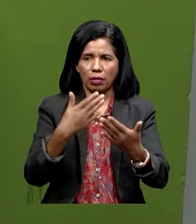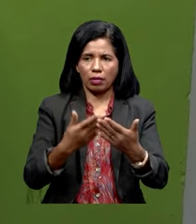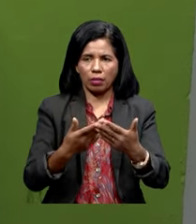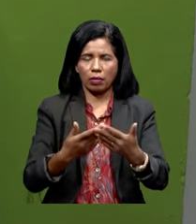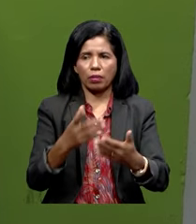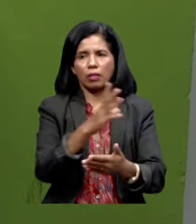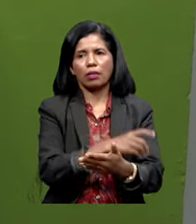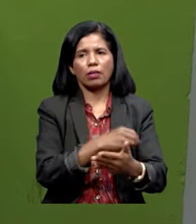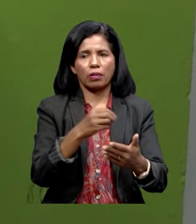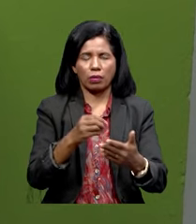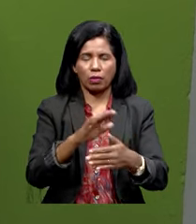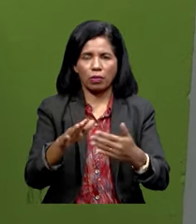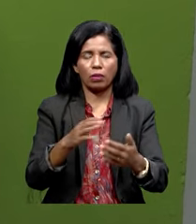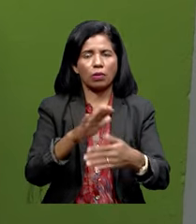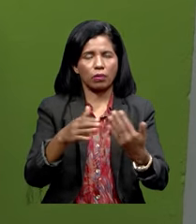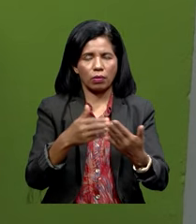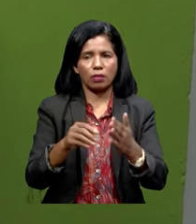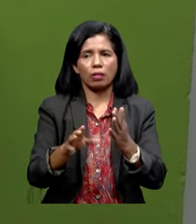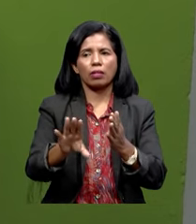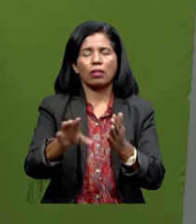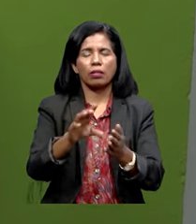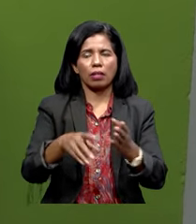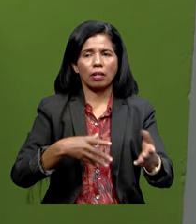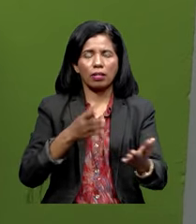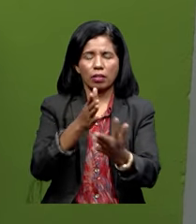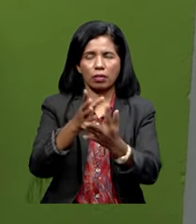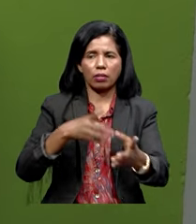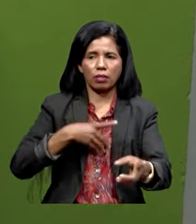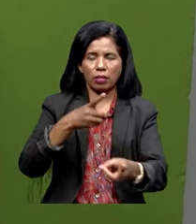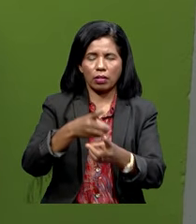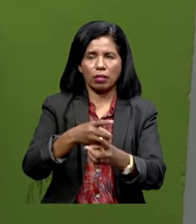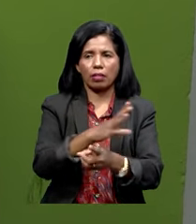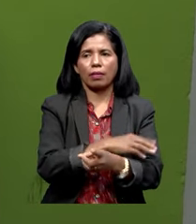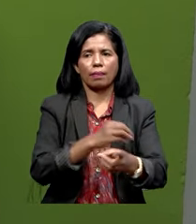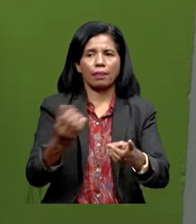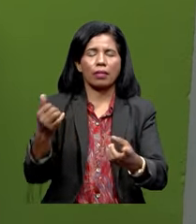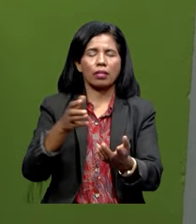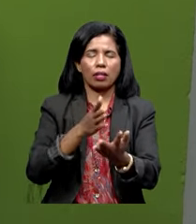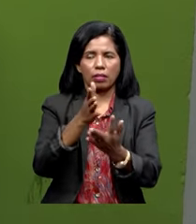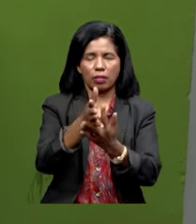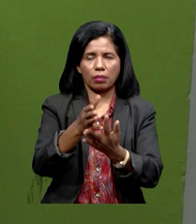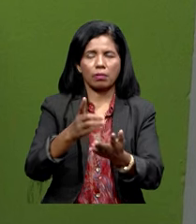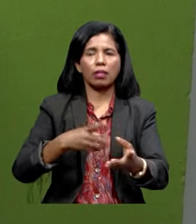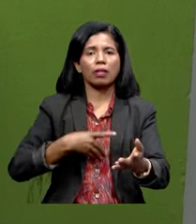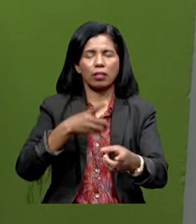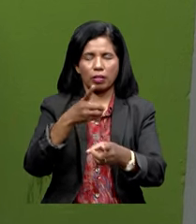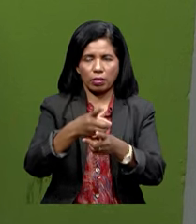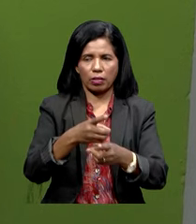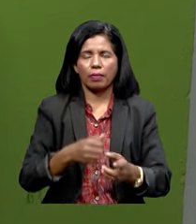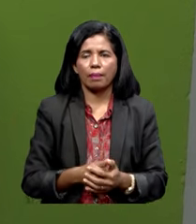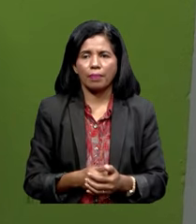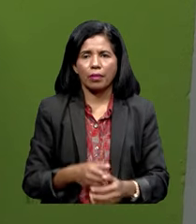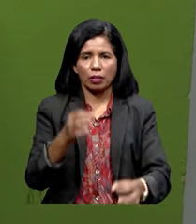cuasi mayoría. Así eso no va a ser ni derecho. Si la jalona no va a ser deber, si la acceso va a ser ni derecho. Cuando